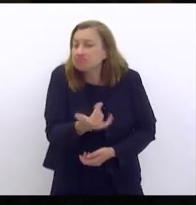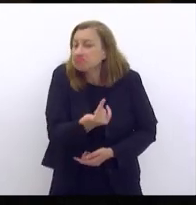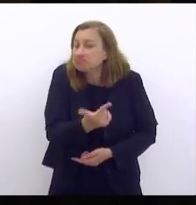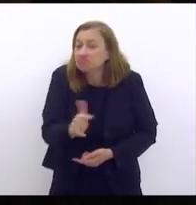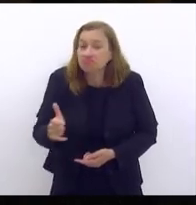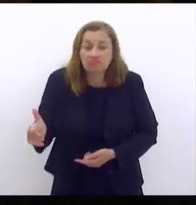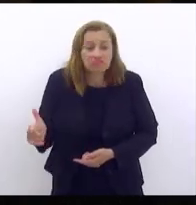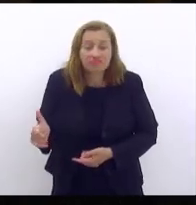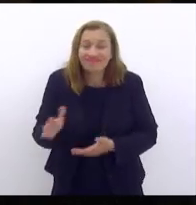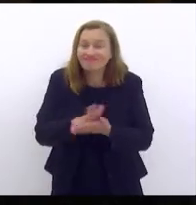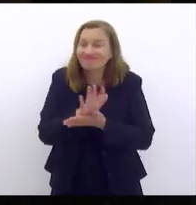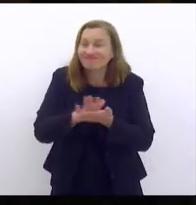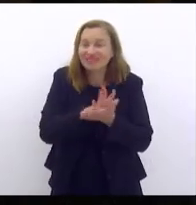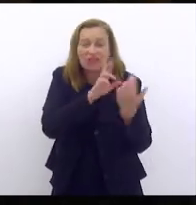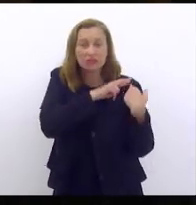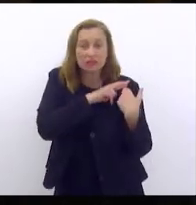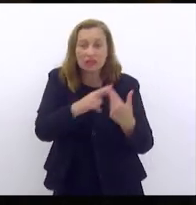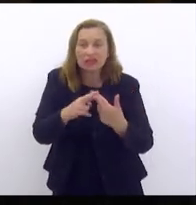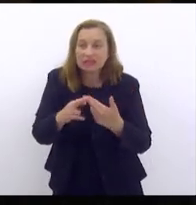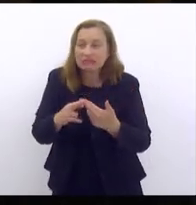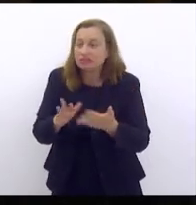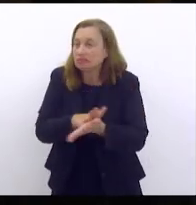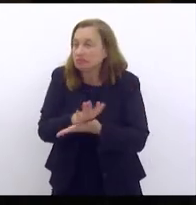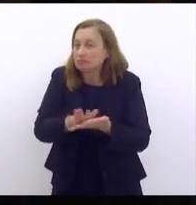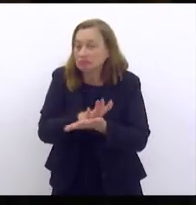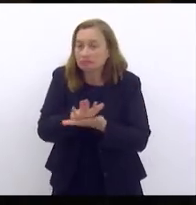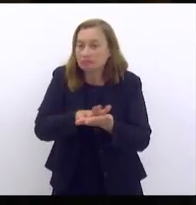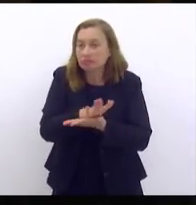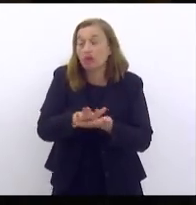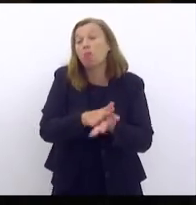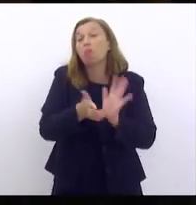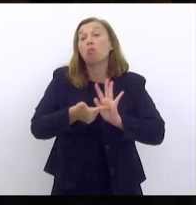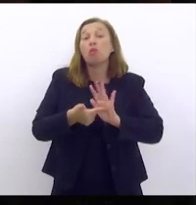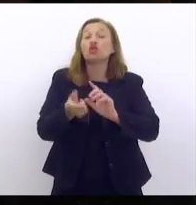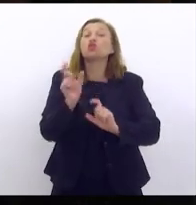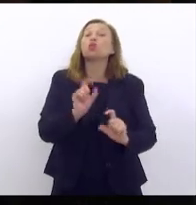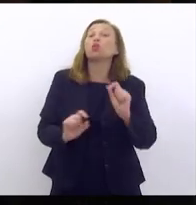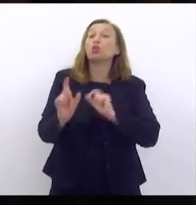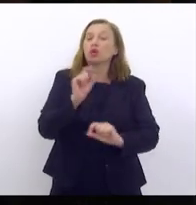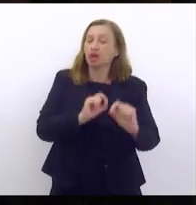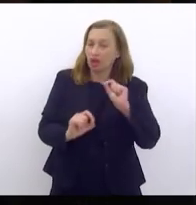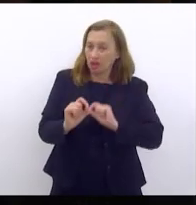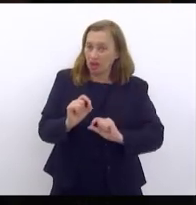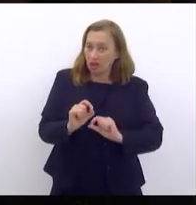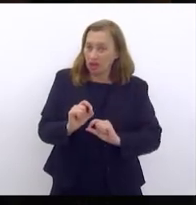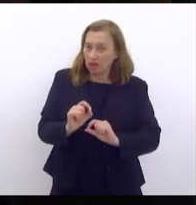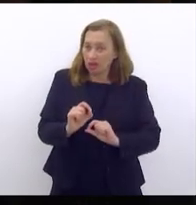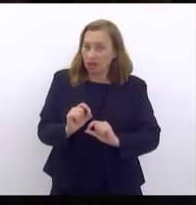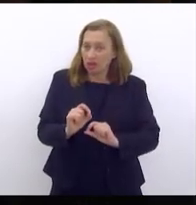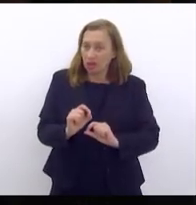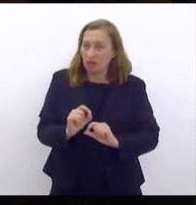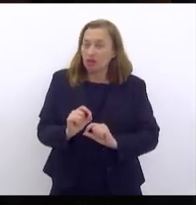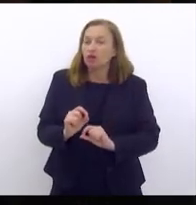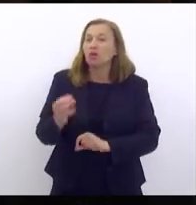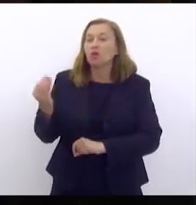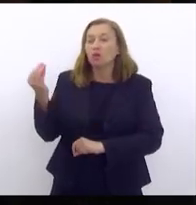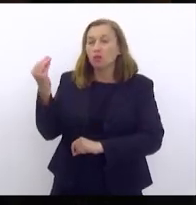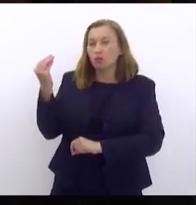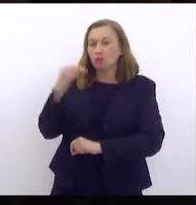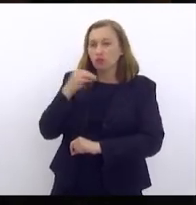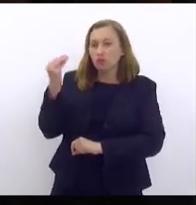uma responsabilização dos autores, demonstram que a fragilidade também está num processo